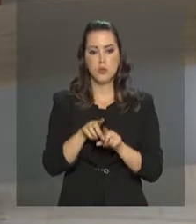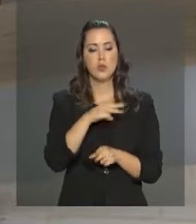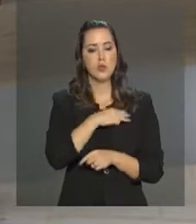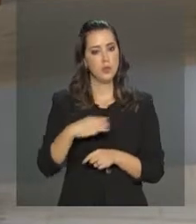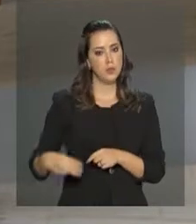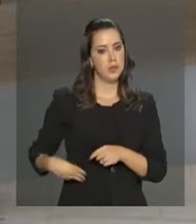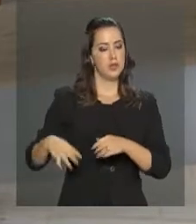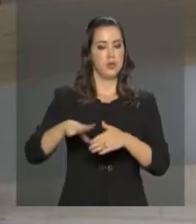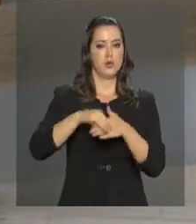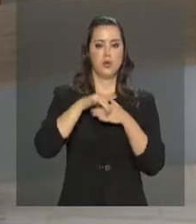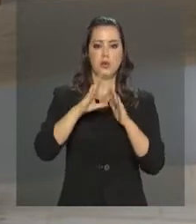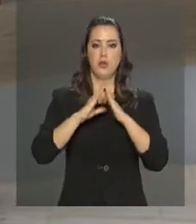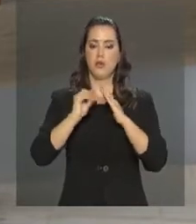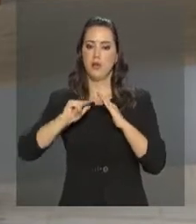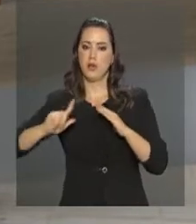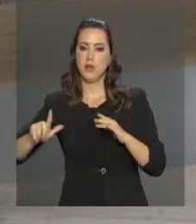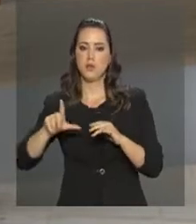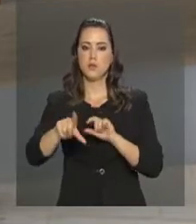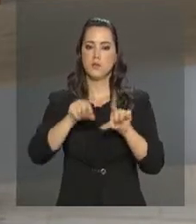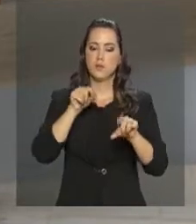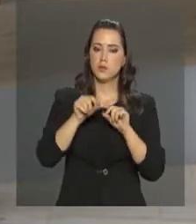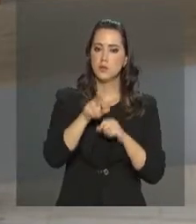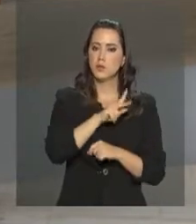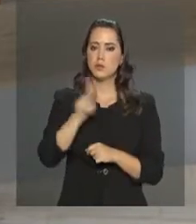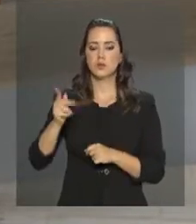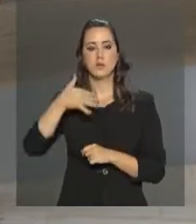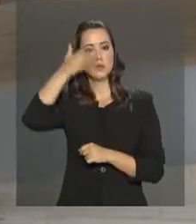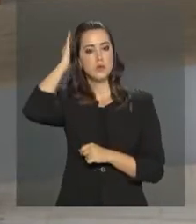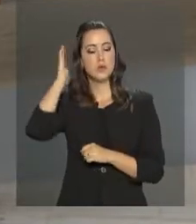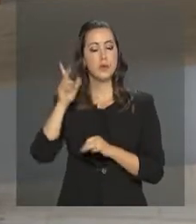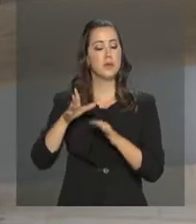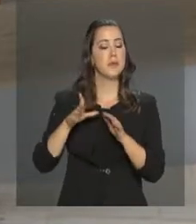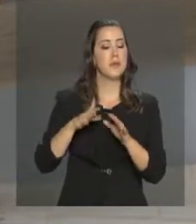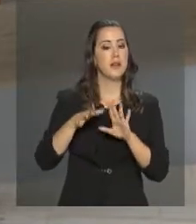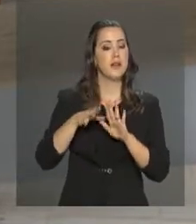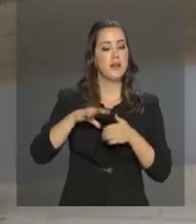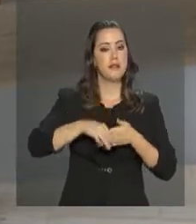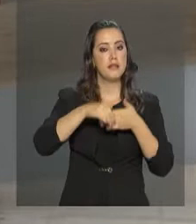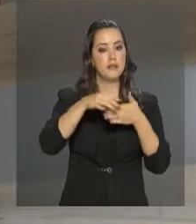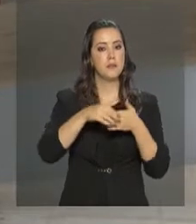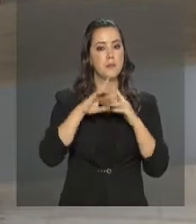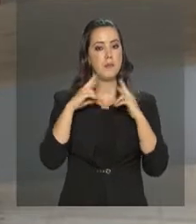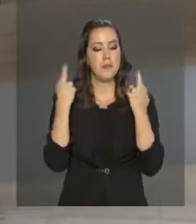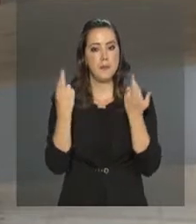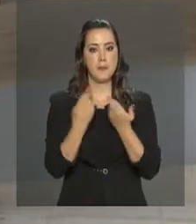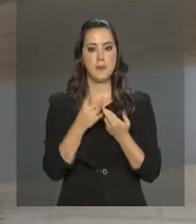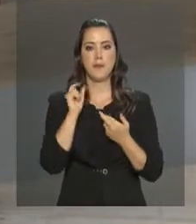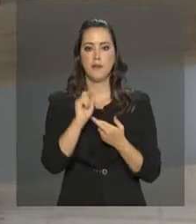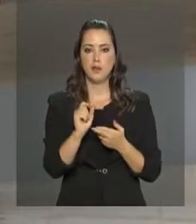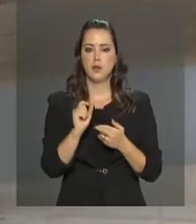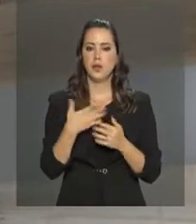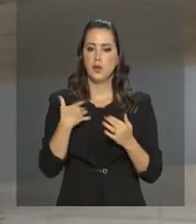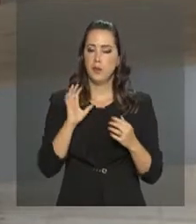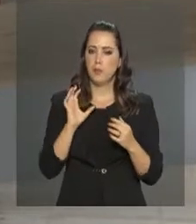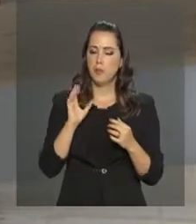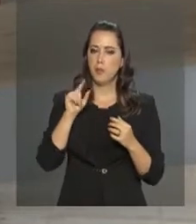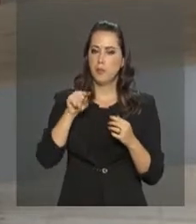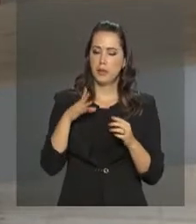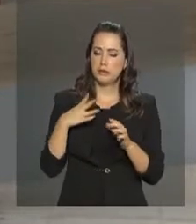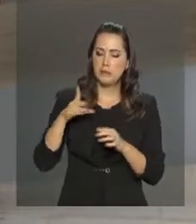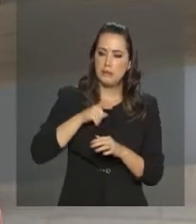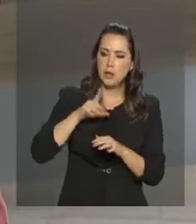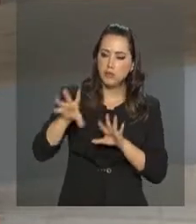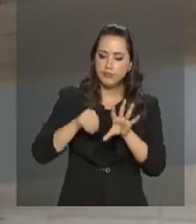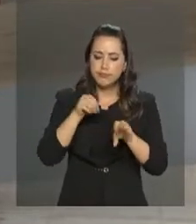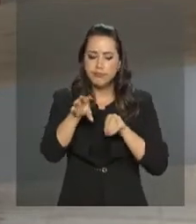Padilha, que foi indicado pelo presidente Michel Temer para coordenar essas reuniões, né, e para concentrar as